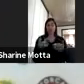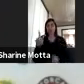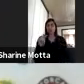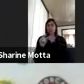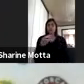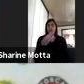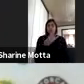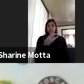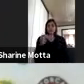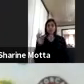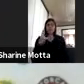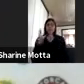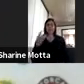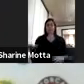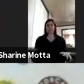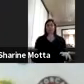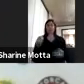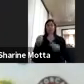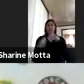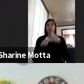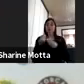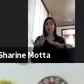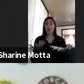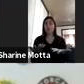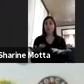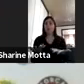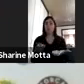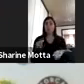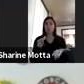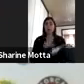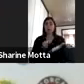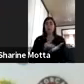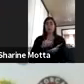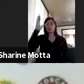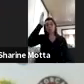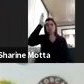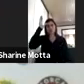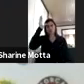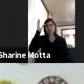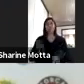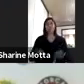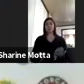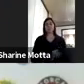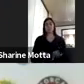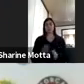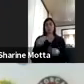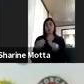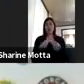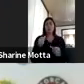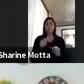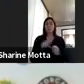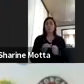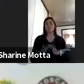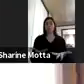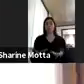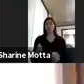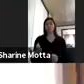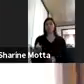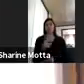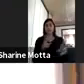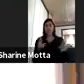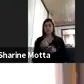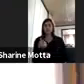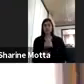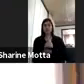Se percebeu-se que os 600 ajudou ao nosso PIBinho não ficar tão PIBinho, que moveu a economia, vai cortar